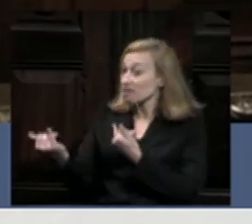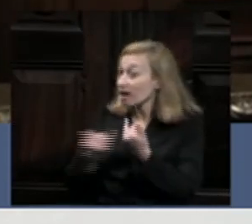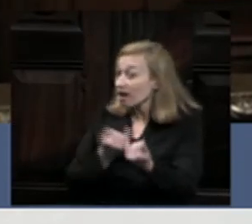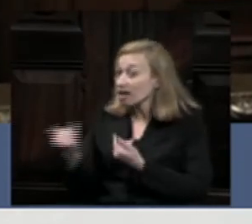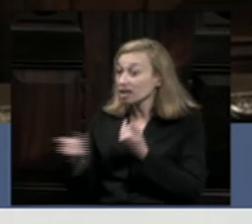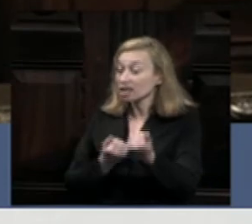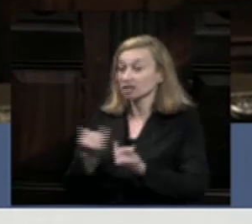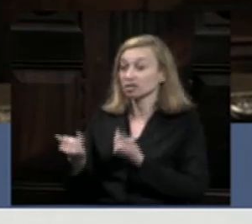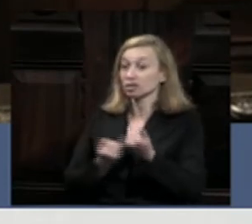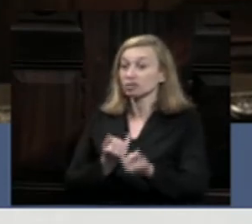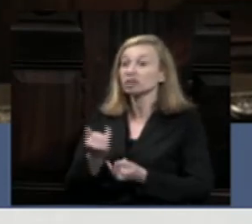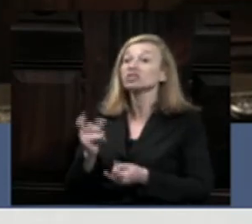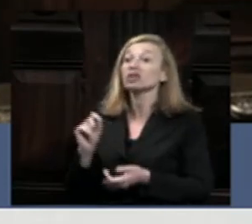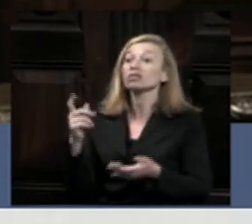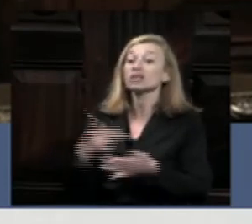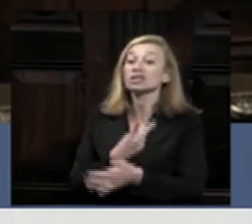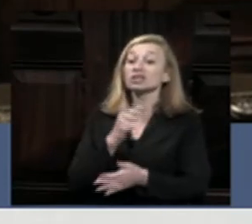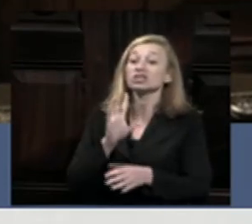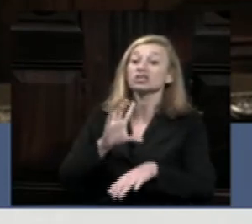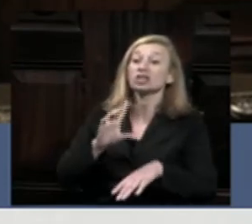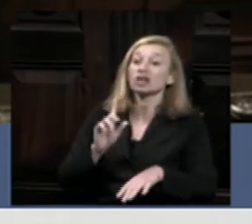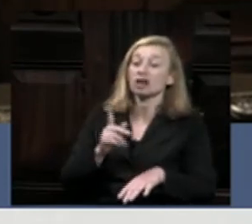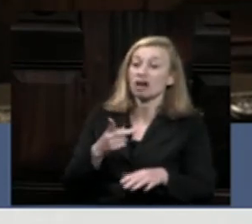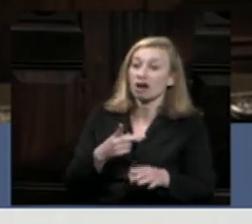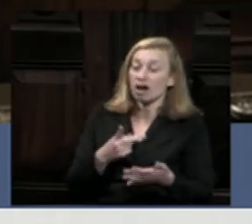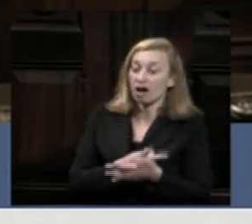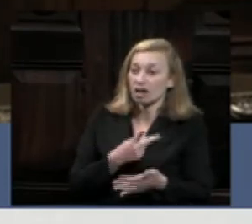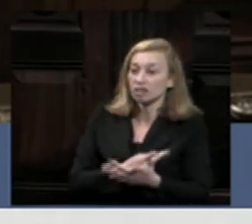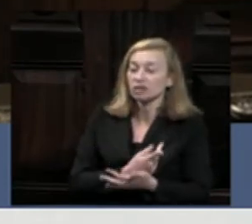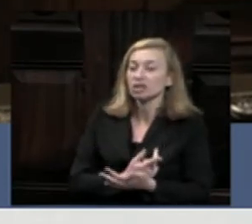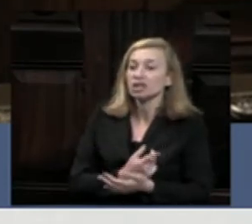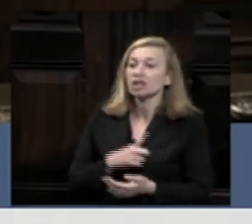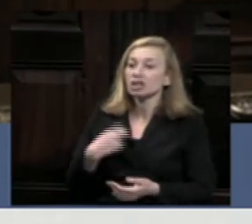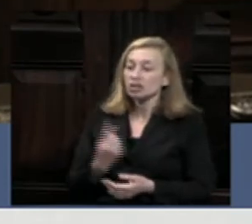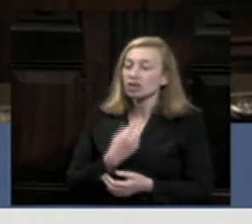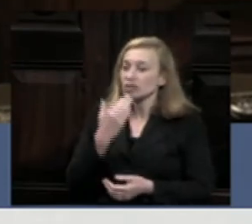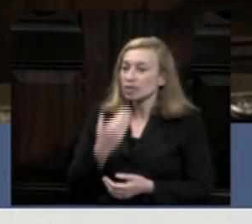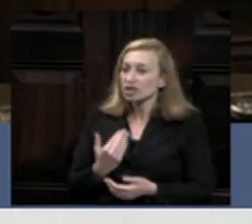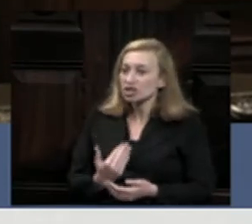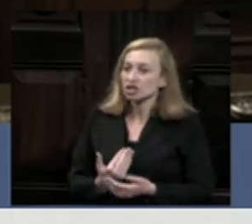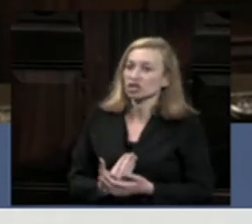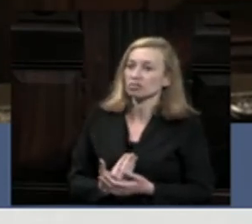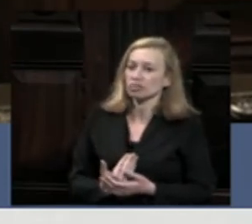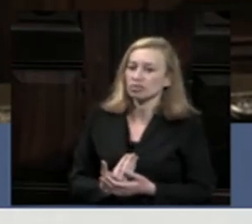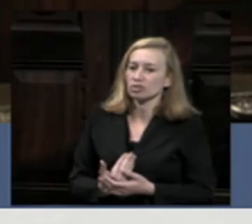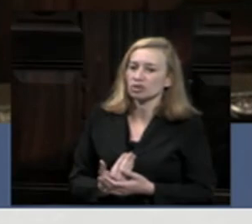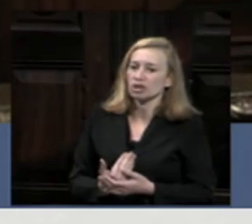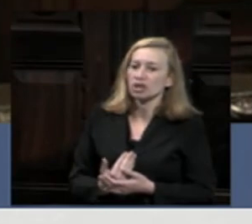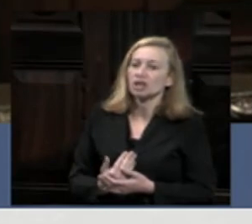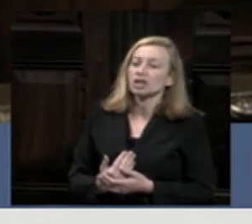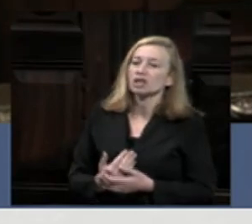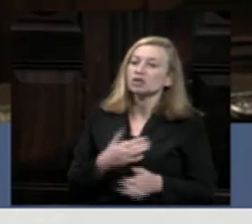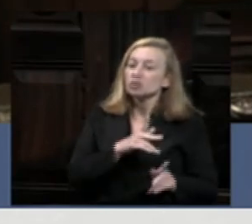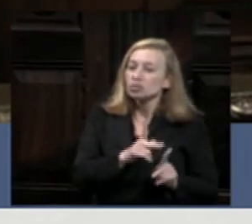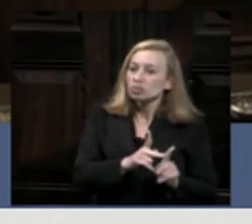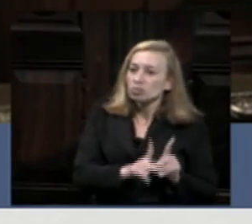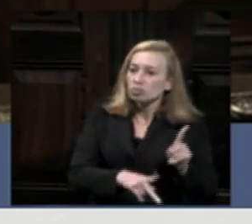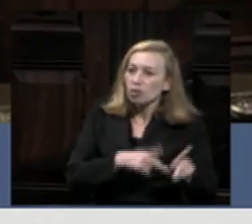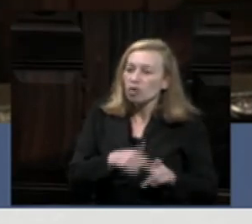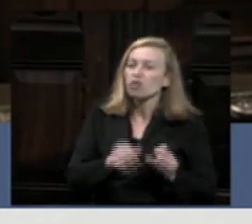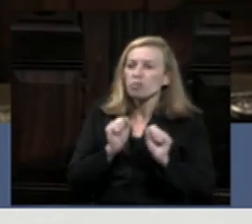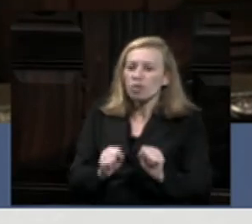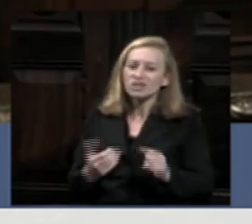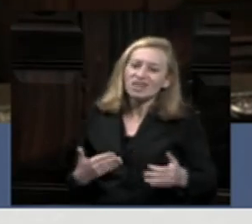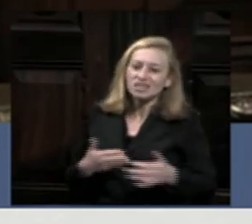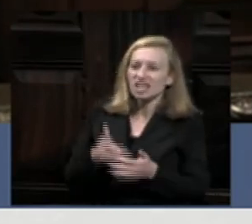tramitando e a gente pede que haja celeridade para que a população possa, até o dia